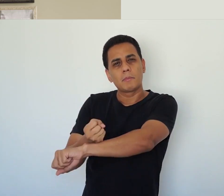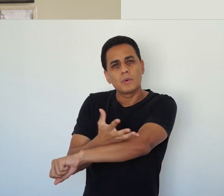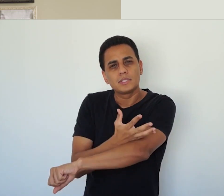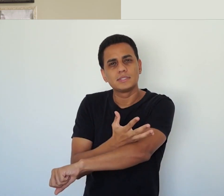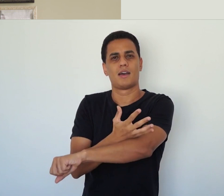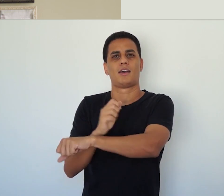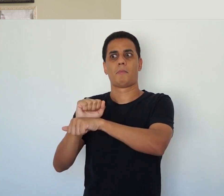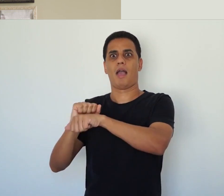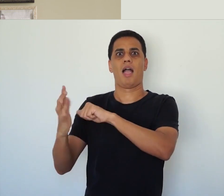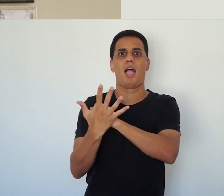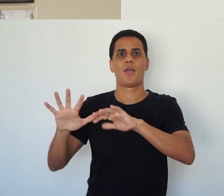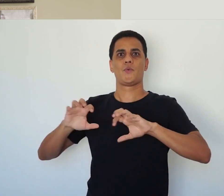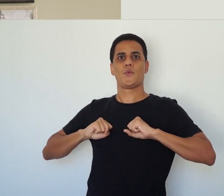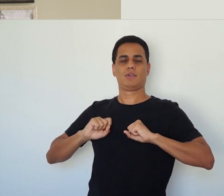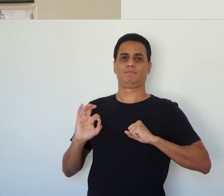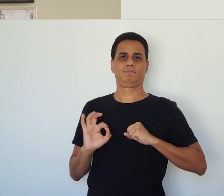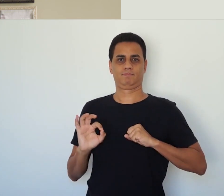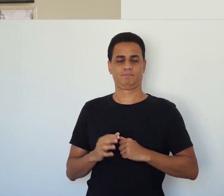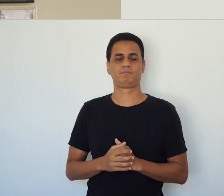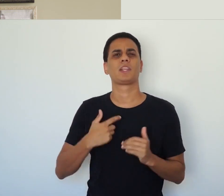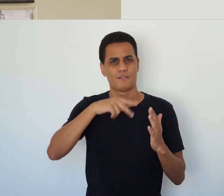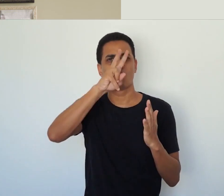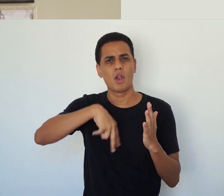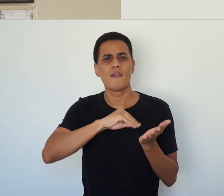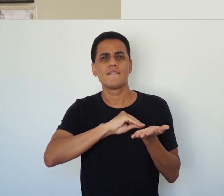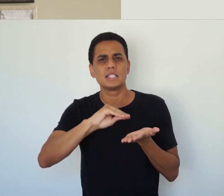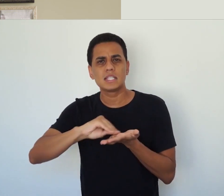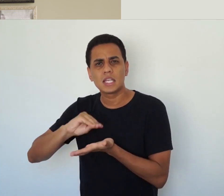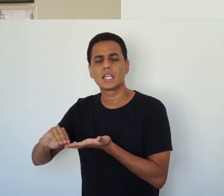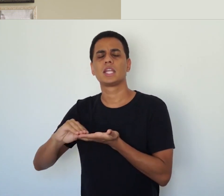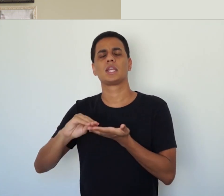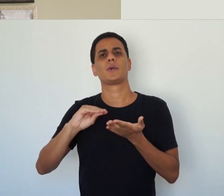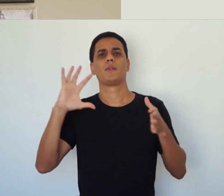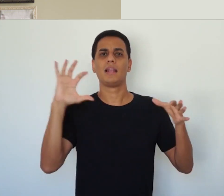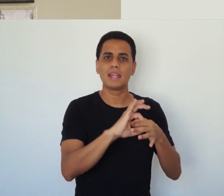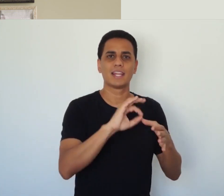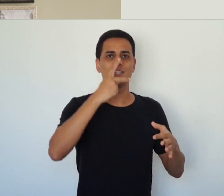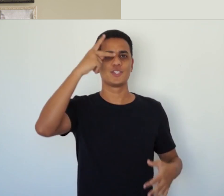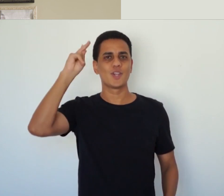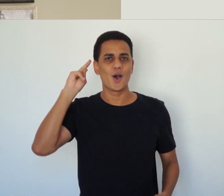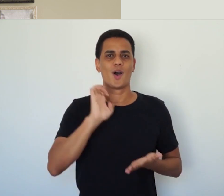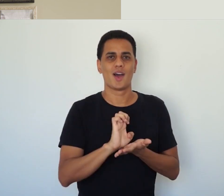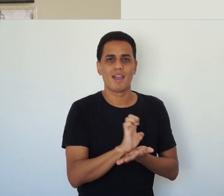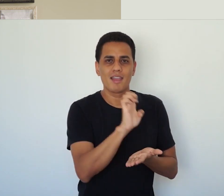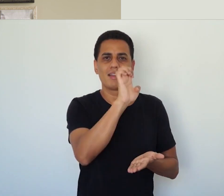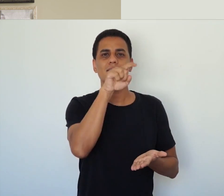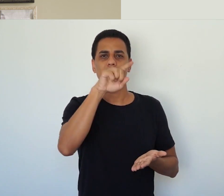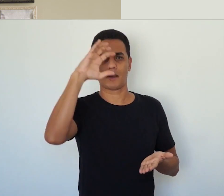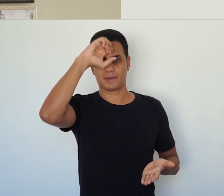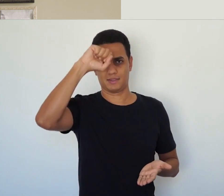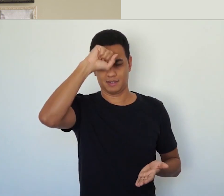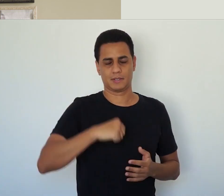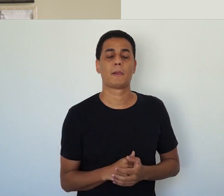pensamento, então, e as suas emoções do Covid-19. Eu vou ler alguns versículos olhando para essa história e quero te convidar